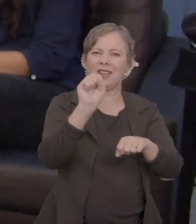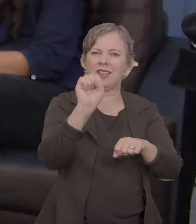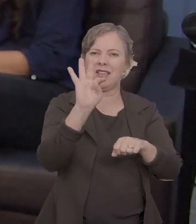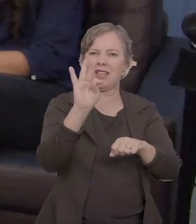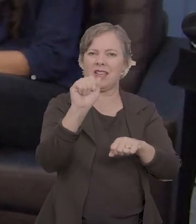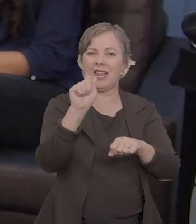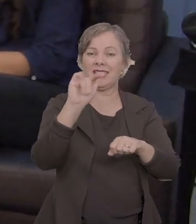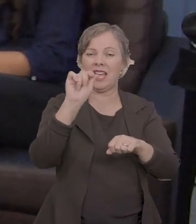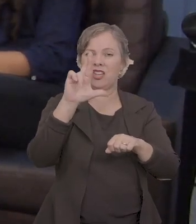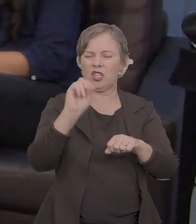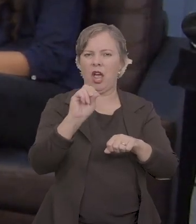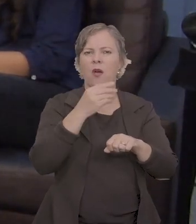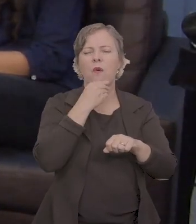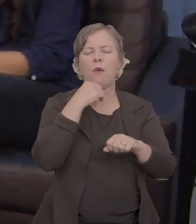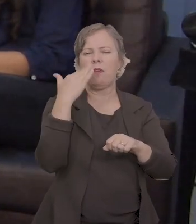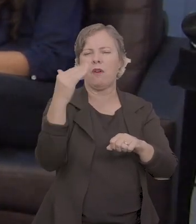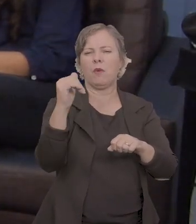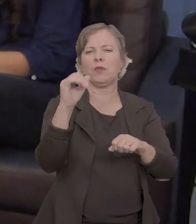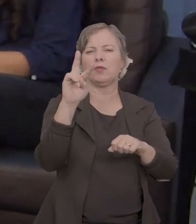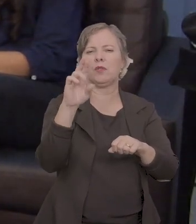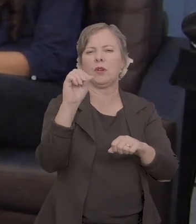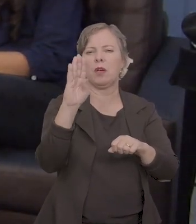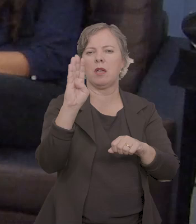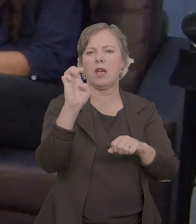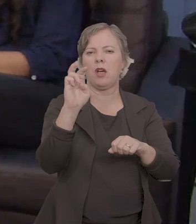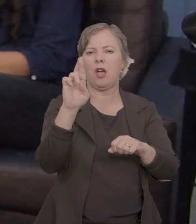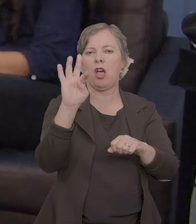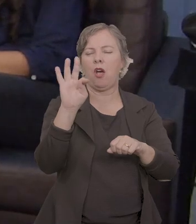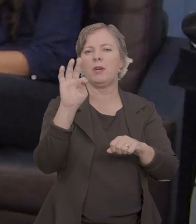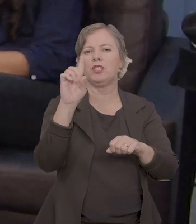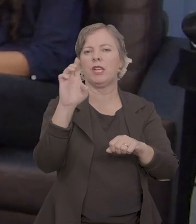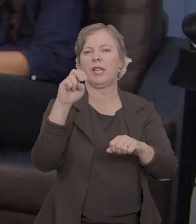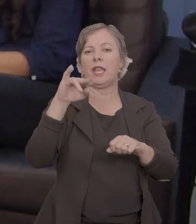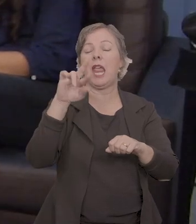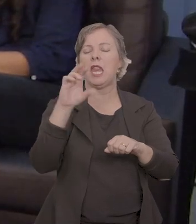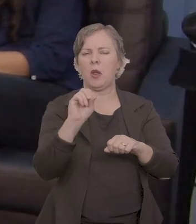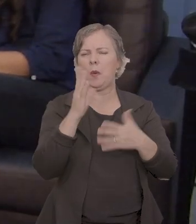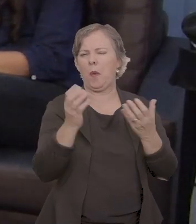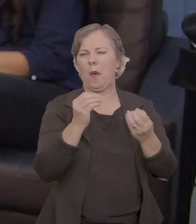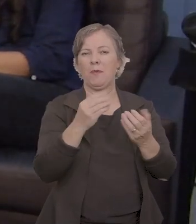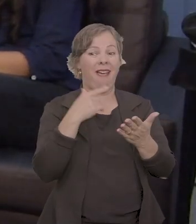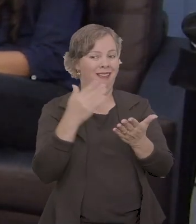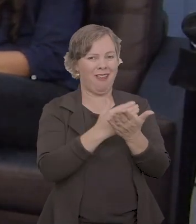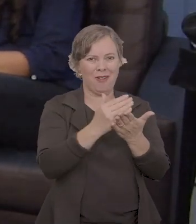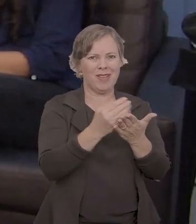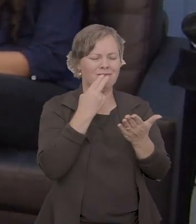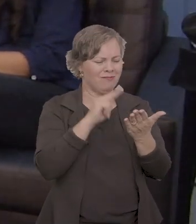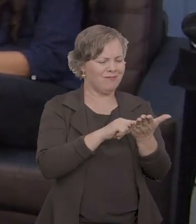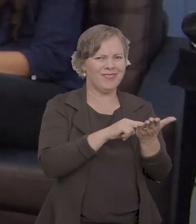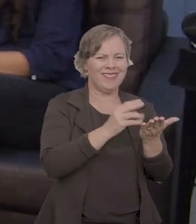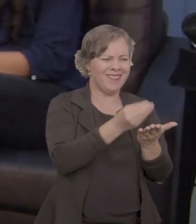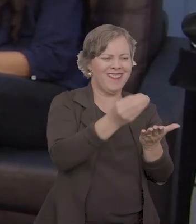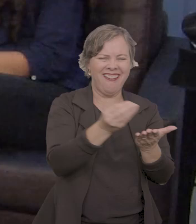é justamente mostrando essa pessoa, ele começa lá, né, entregando cartinhas,